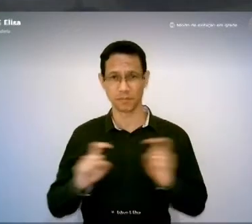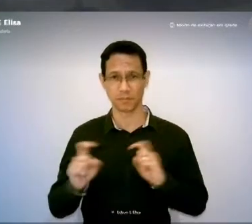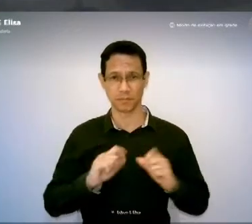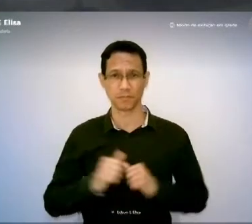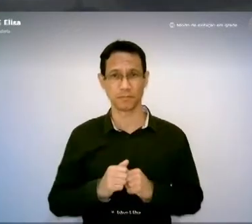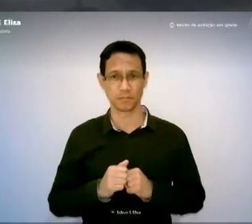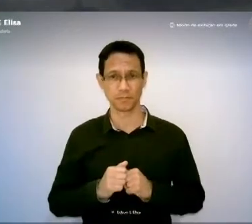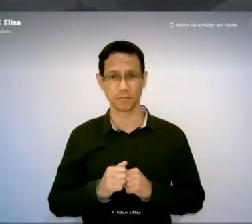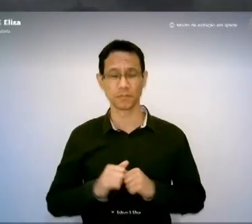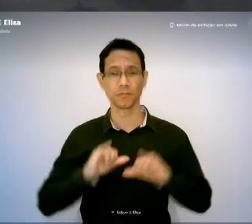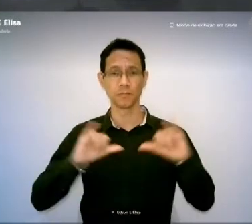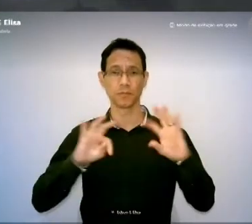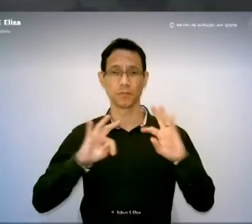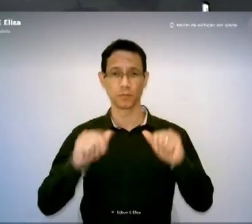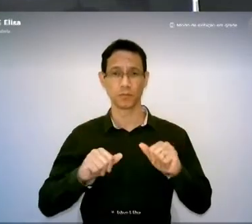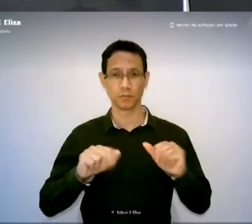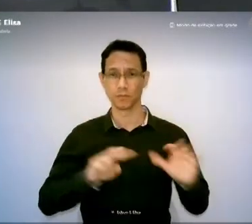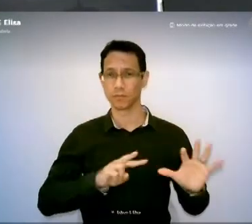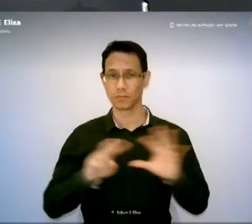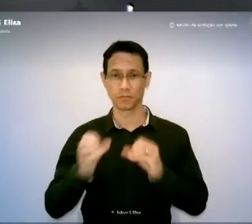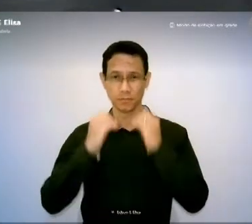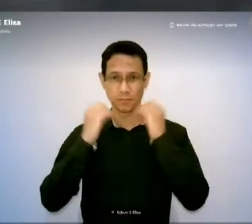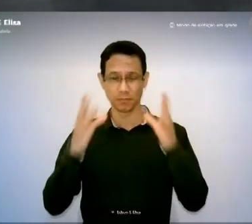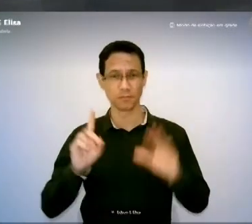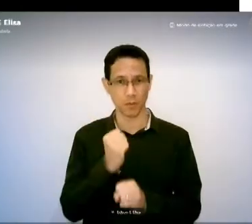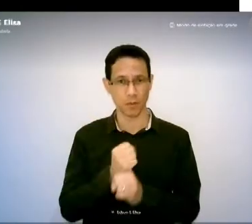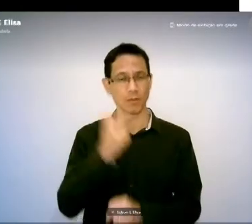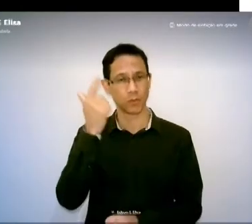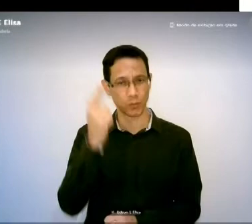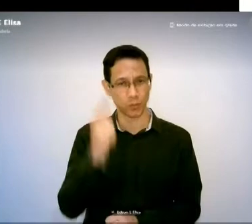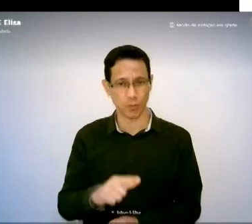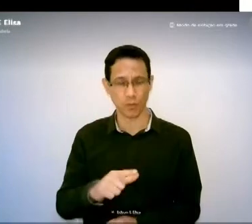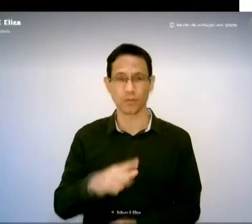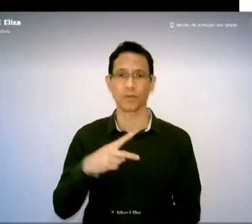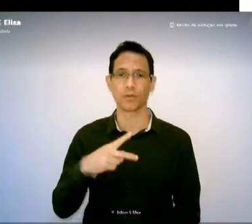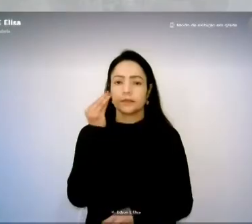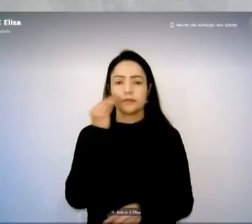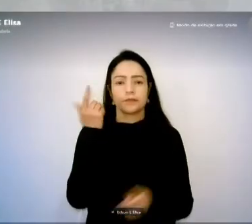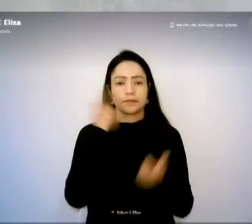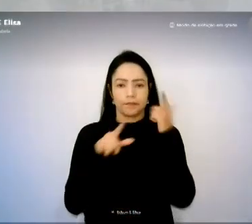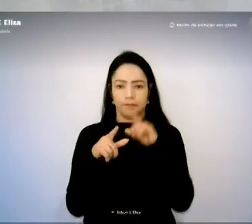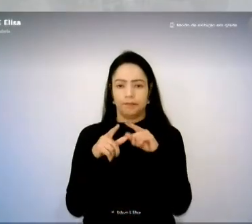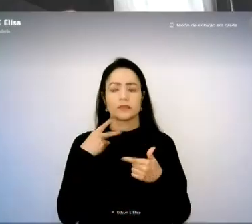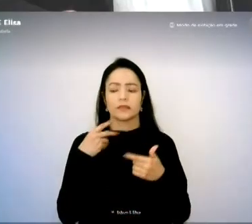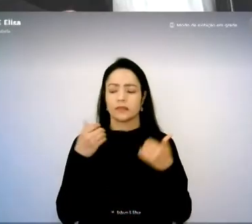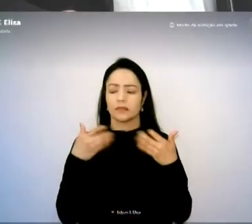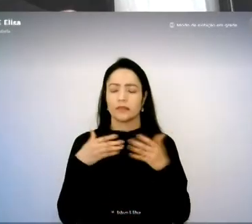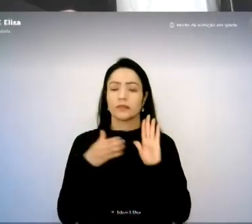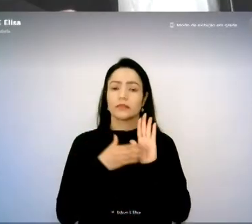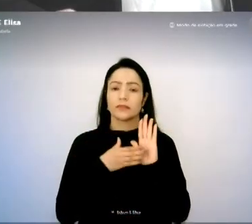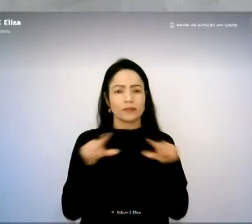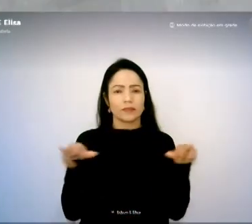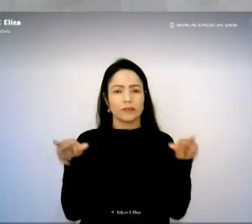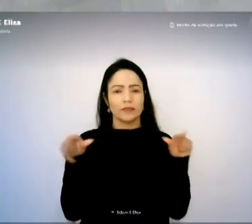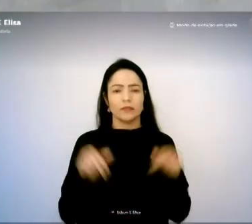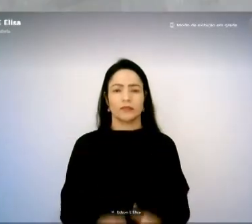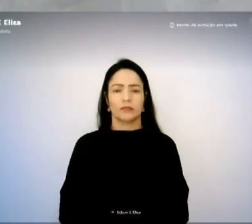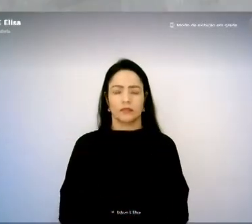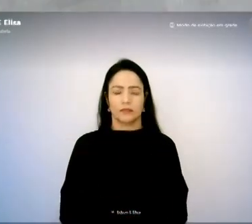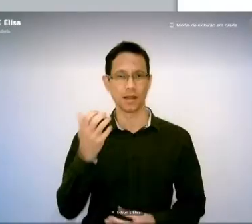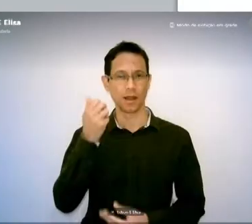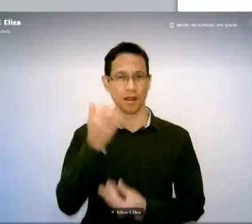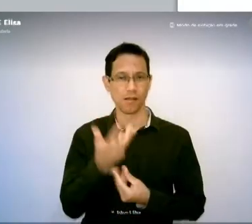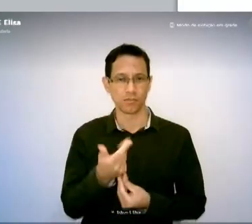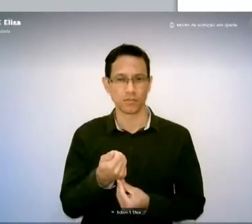de maneira livre na tribuna, discursaram os vereadores Lelo Pagani, Palinha, Silvio,